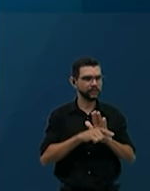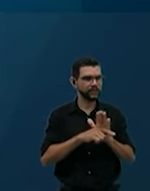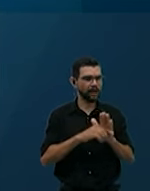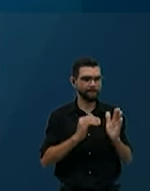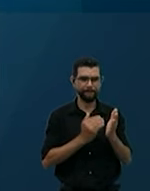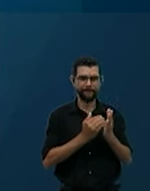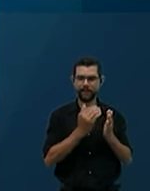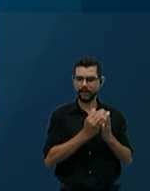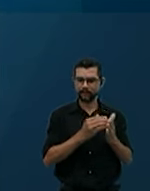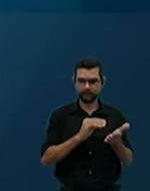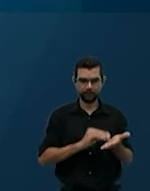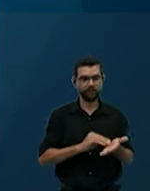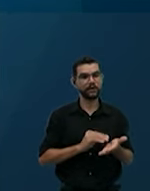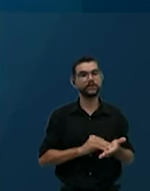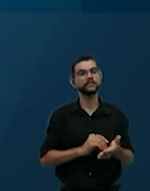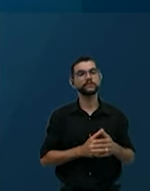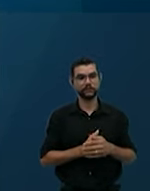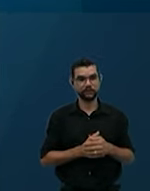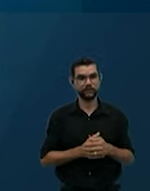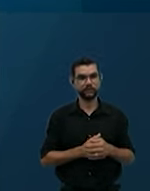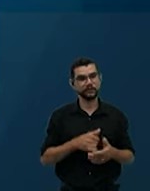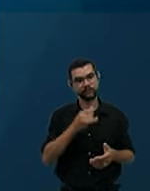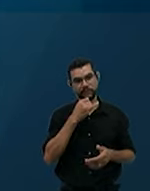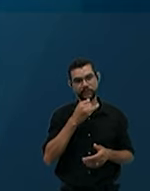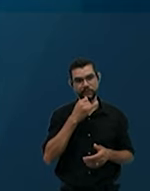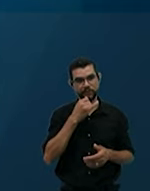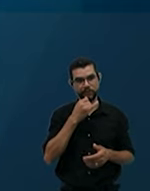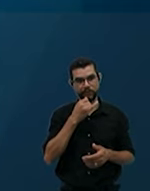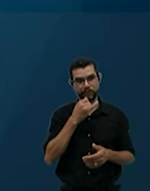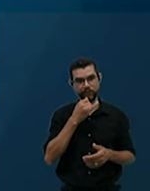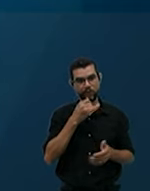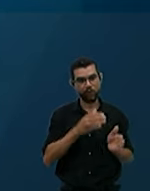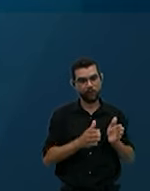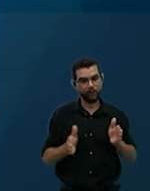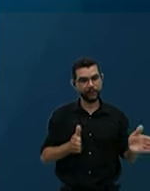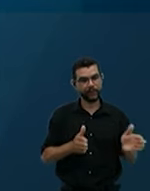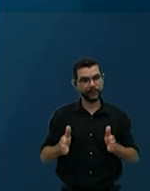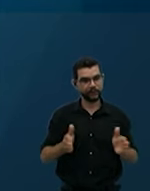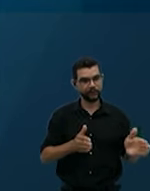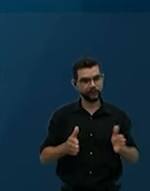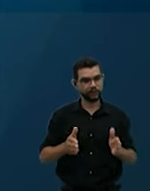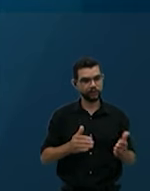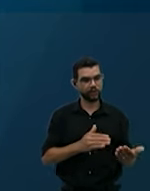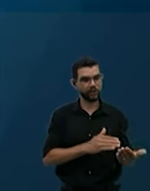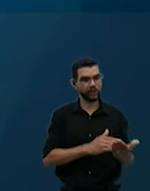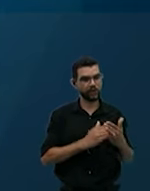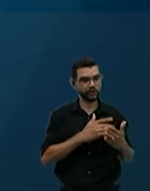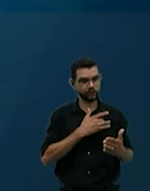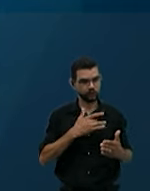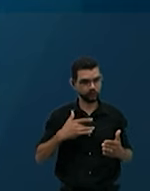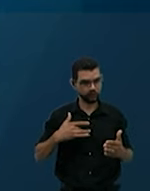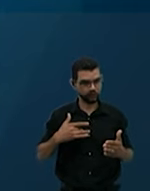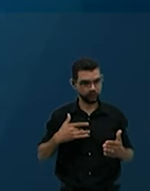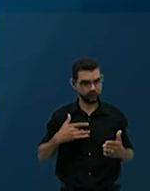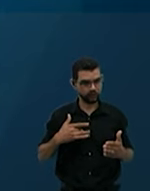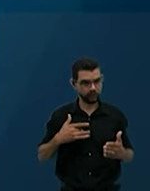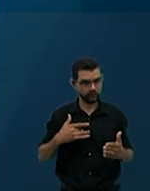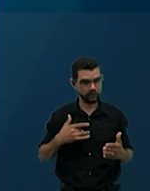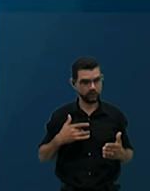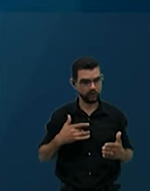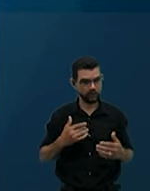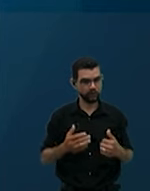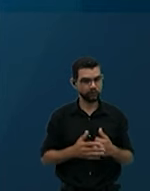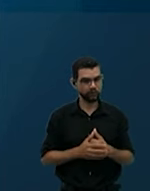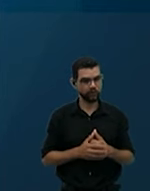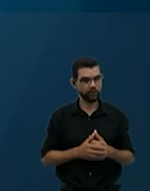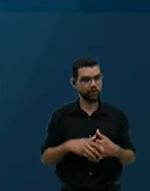do tempo de auxílio-doença como tempo especial, foi fixado aí por essa primeira sessão. O INSS não reconhece até hoje no âmbito administrativo.